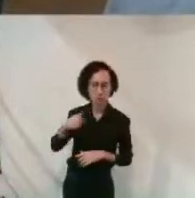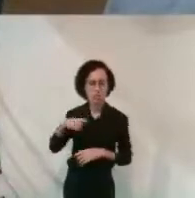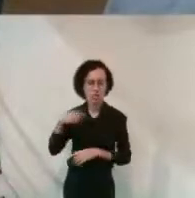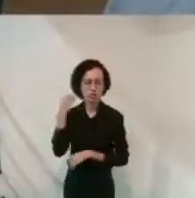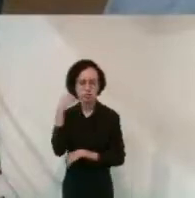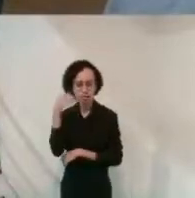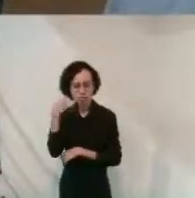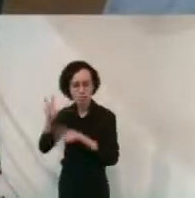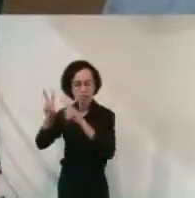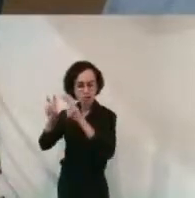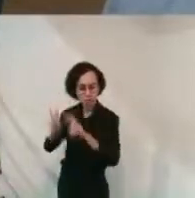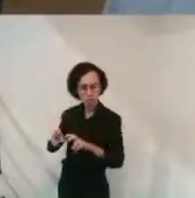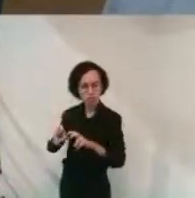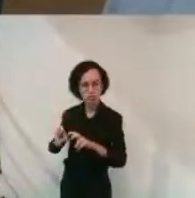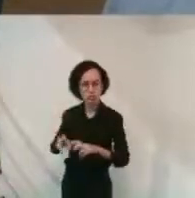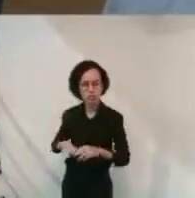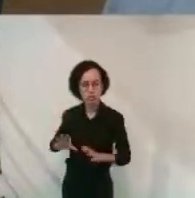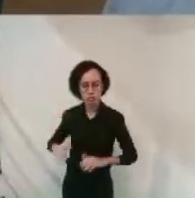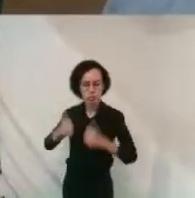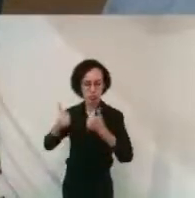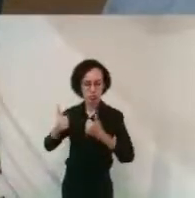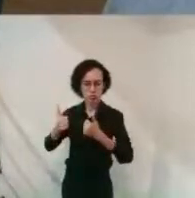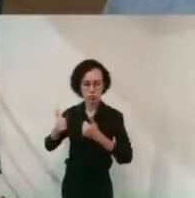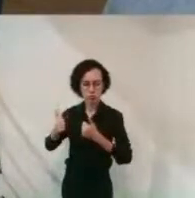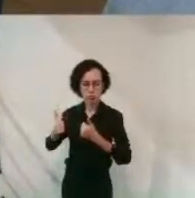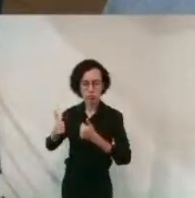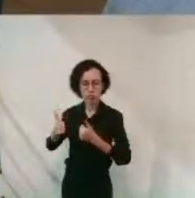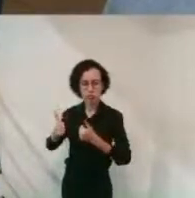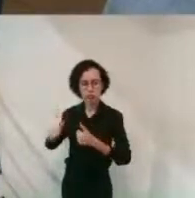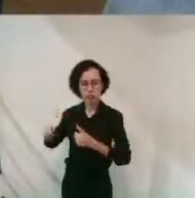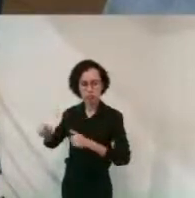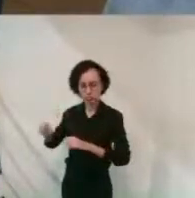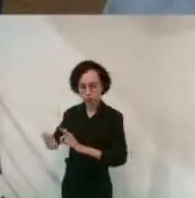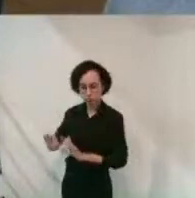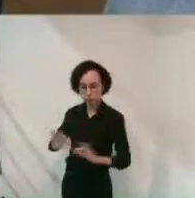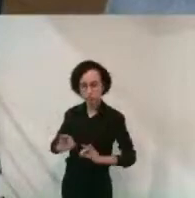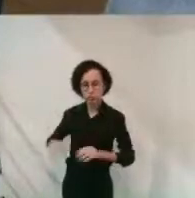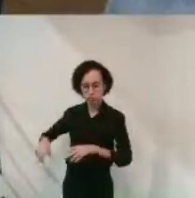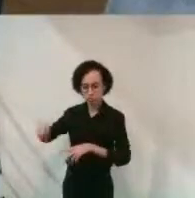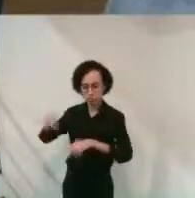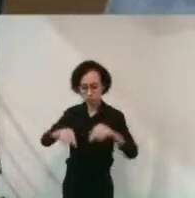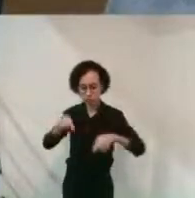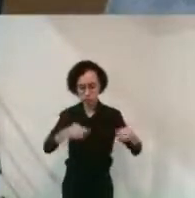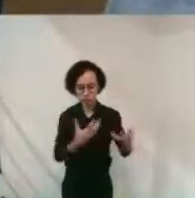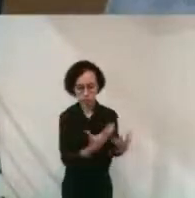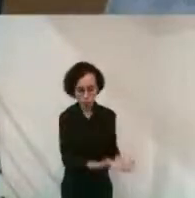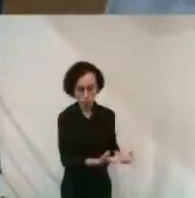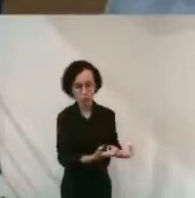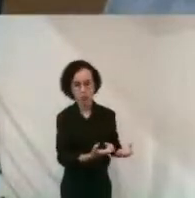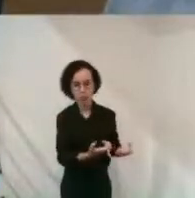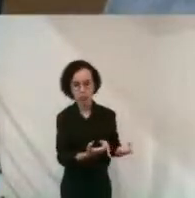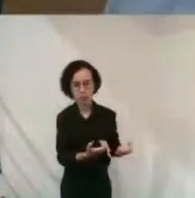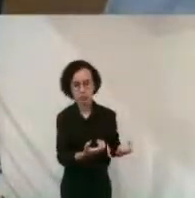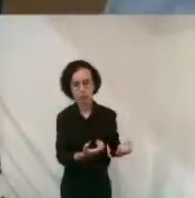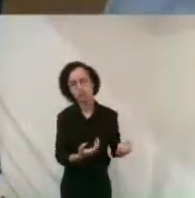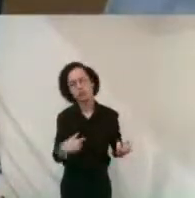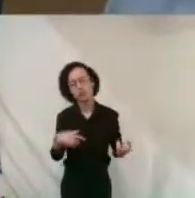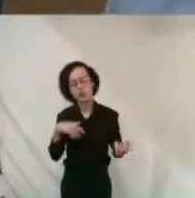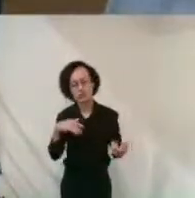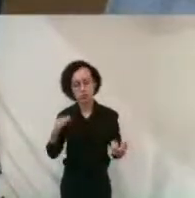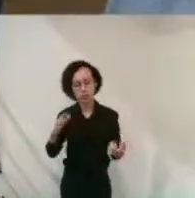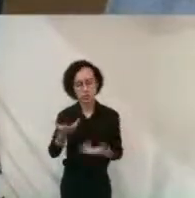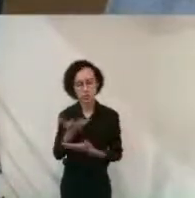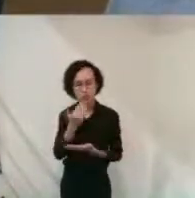sobre estabelecimento e melhoria da coleta seletiva com a separação de resíduos secos e orgânicos de forma segregada dos